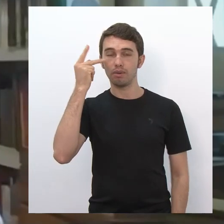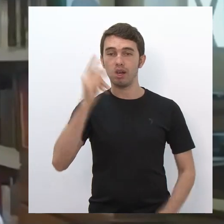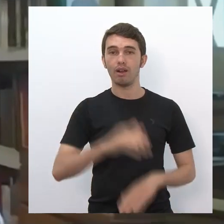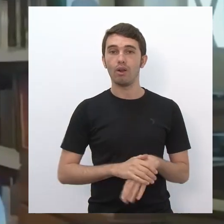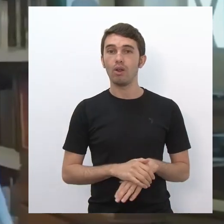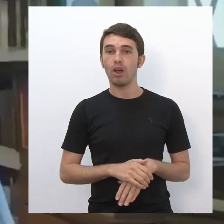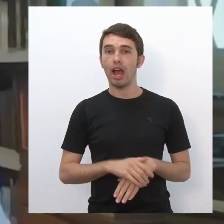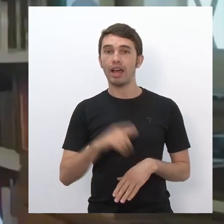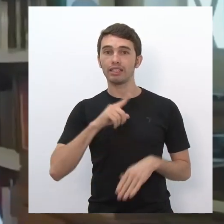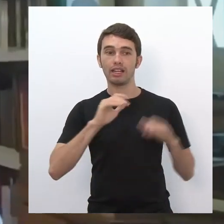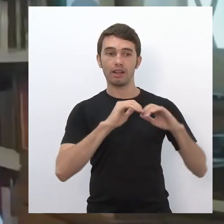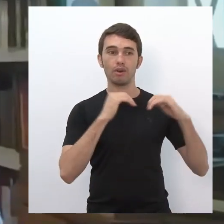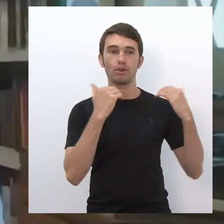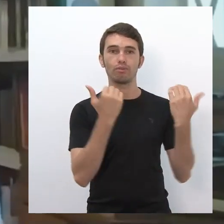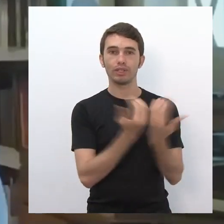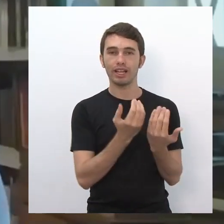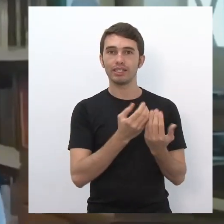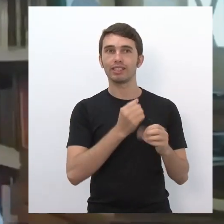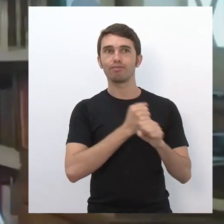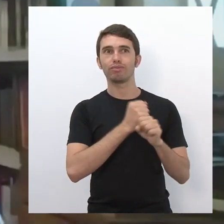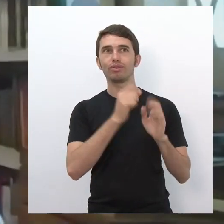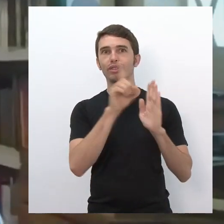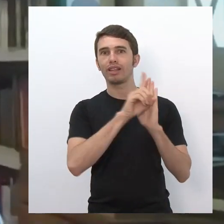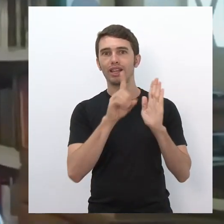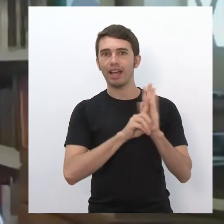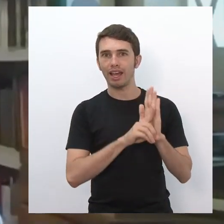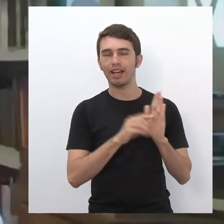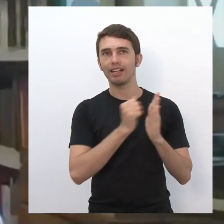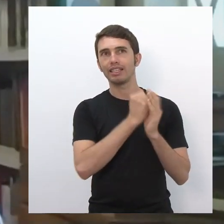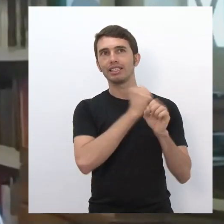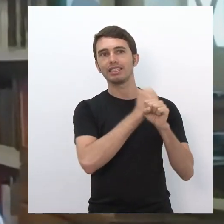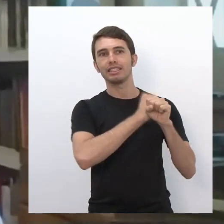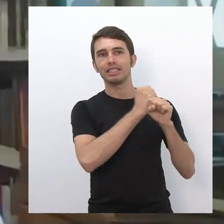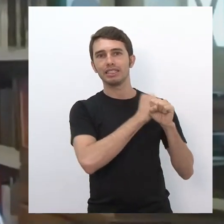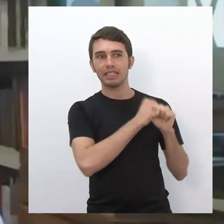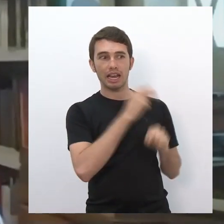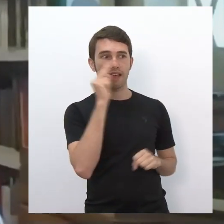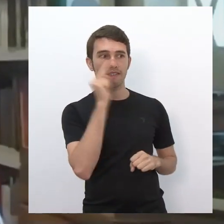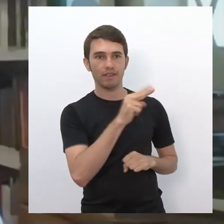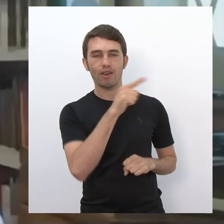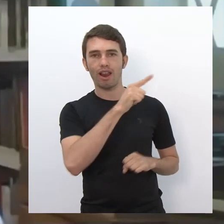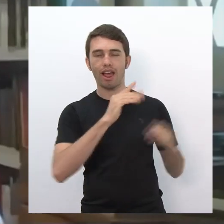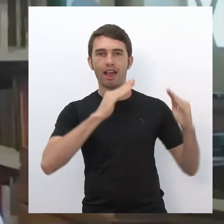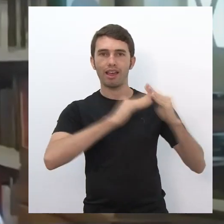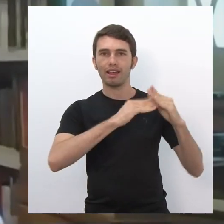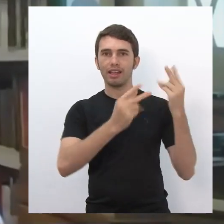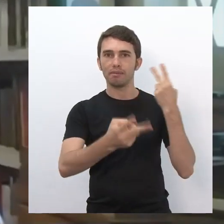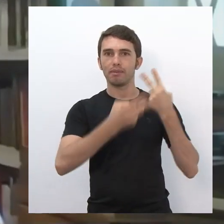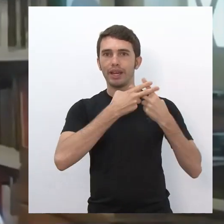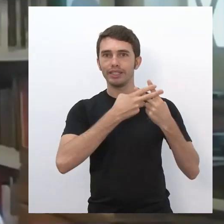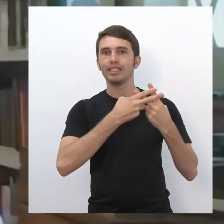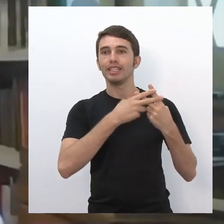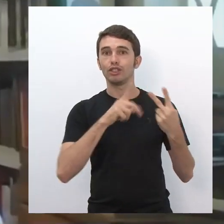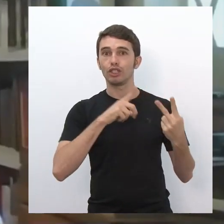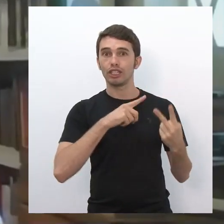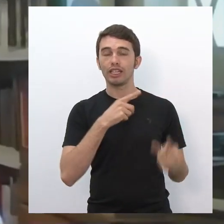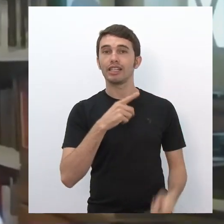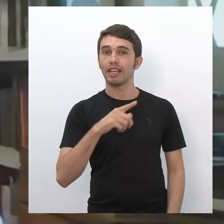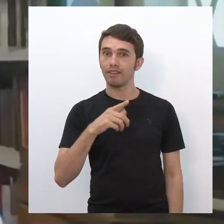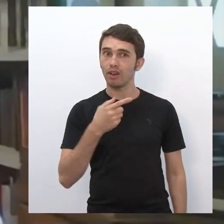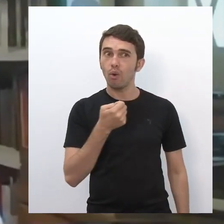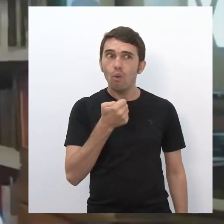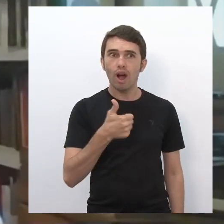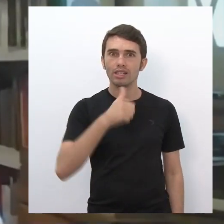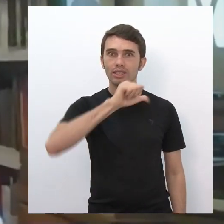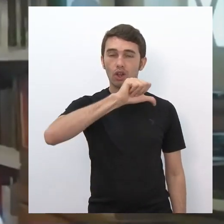numa comunidade que durante décadas viu aquele presídio que chegou a ter quase 9.000